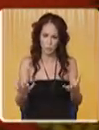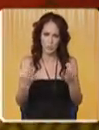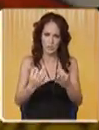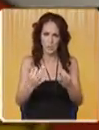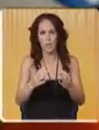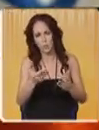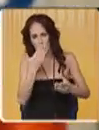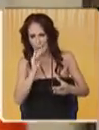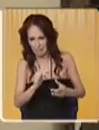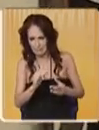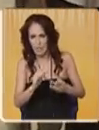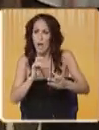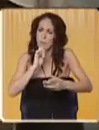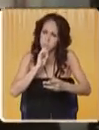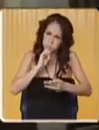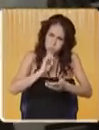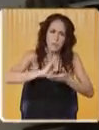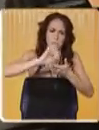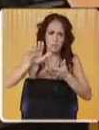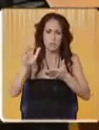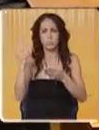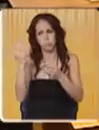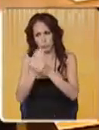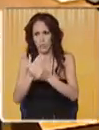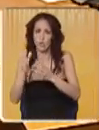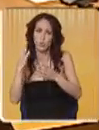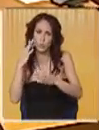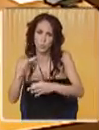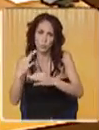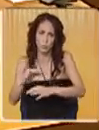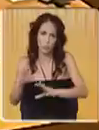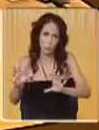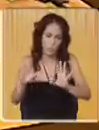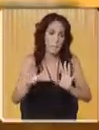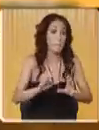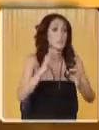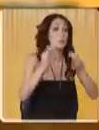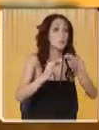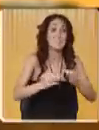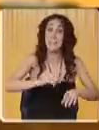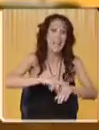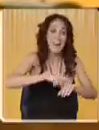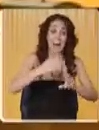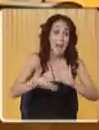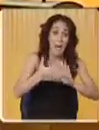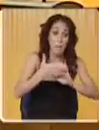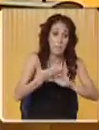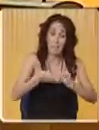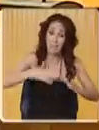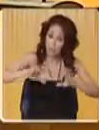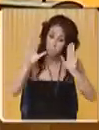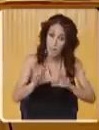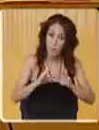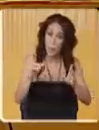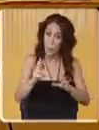que aparentava, pode reenviar para processo comum. Uma justiça mais rápida que quer travar os recursos como